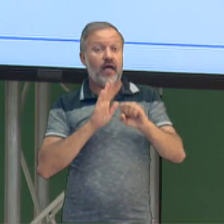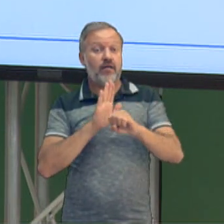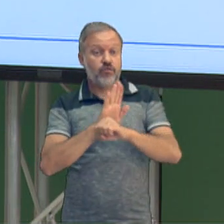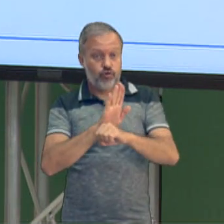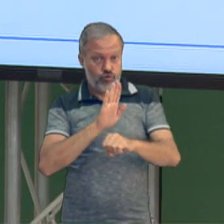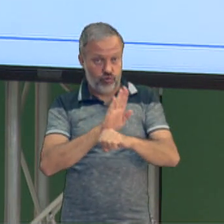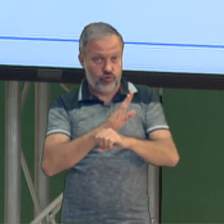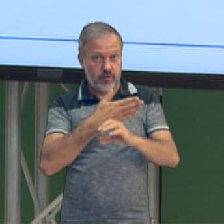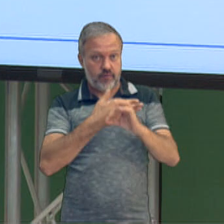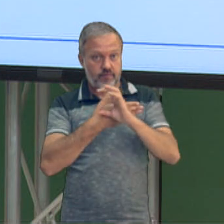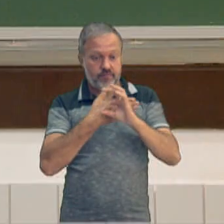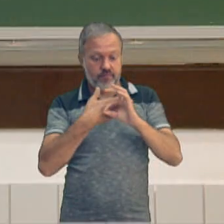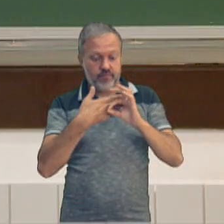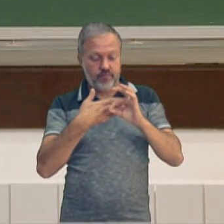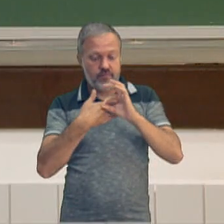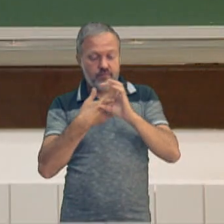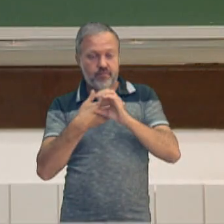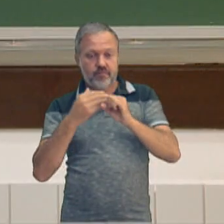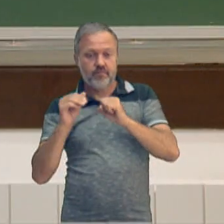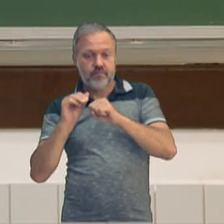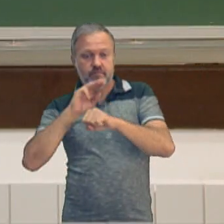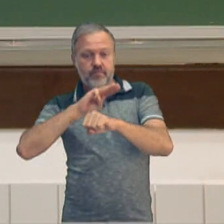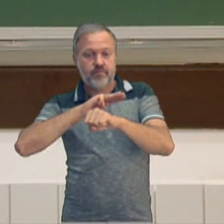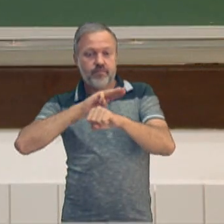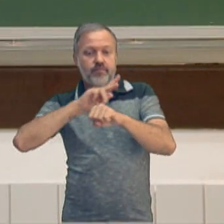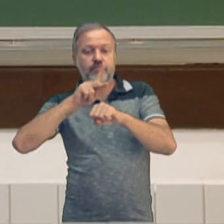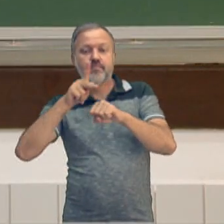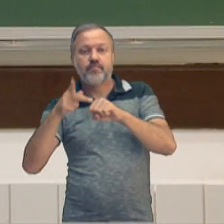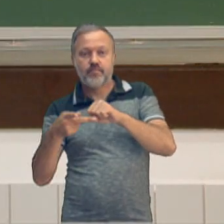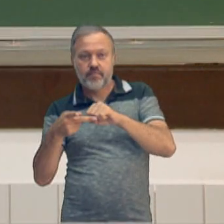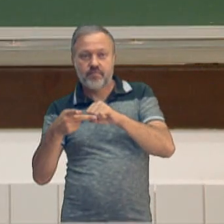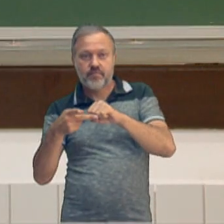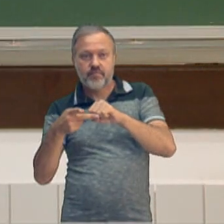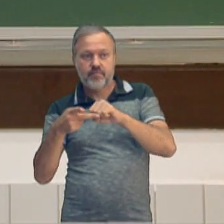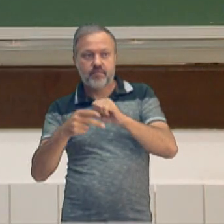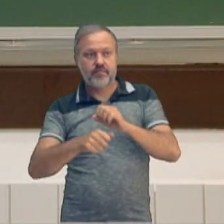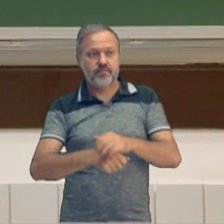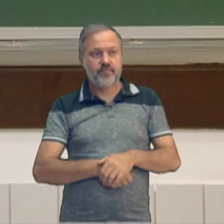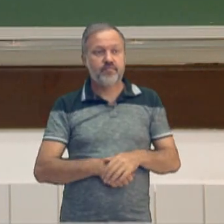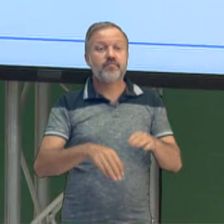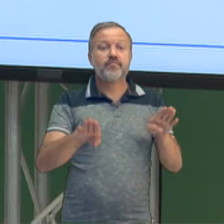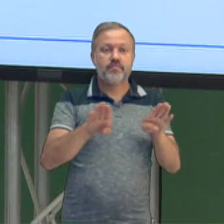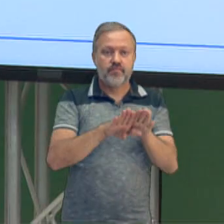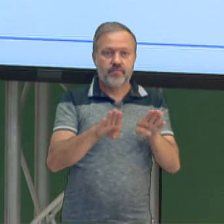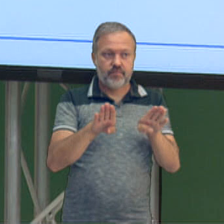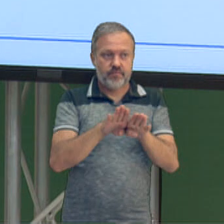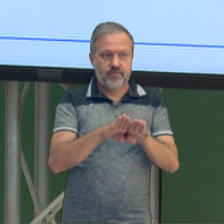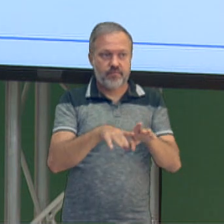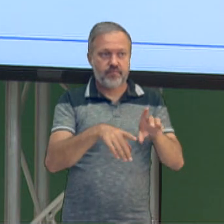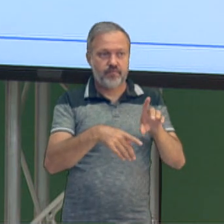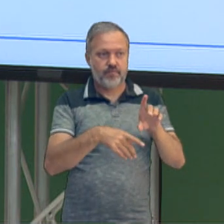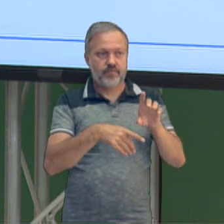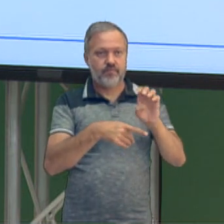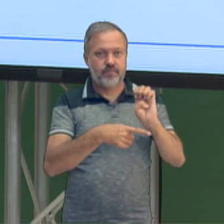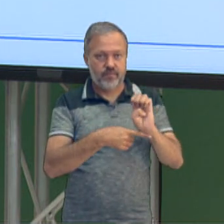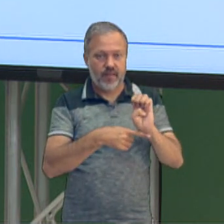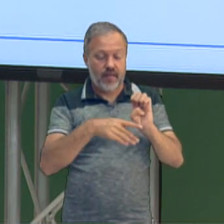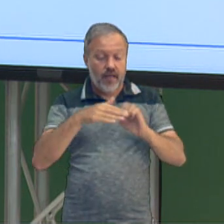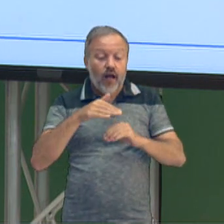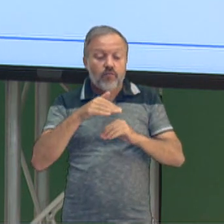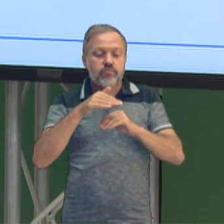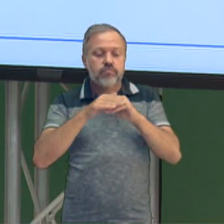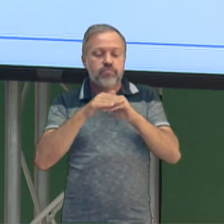gente viu que sim, a membrana é praticamente só lipídio. E atua como isolante térmico. Também, a gente viu que os animais que vivem nos polos, por exemplo, o